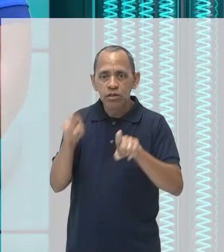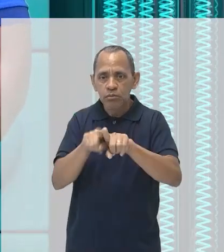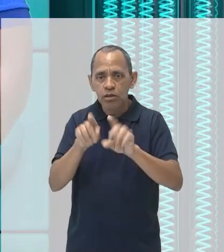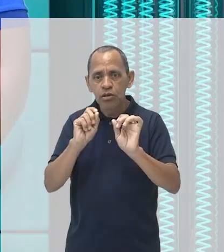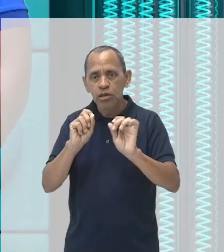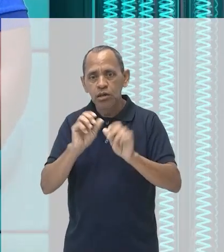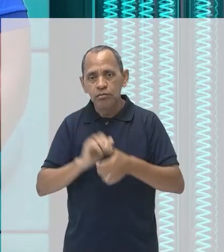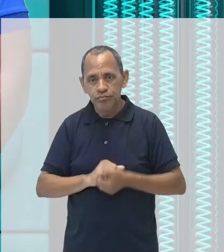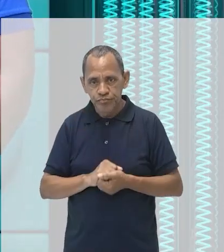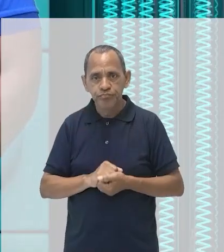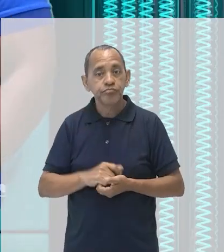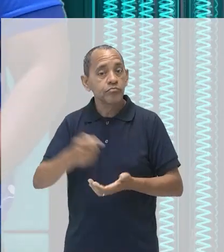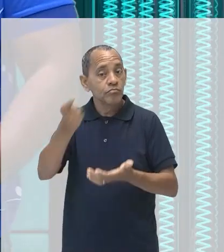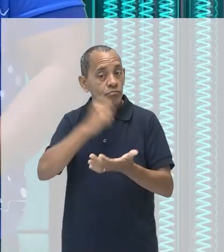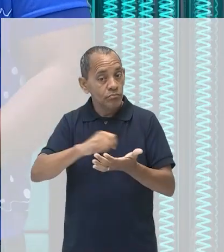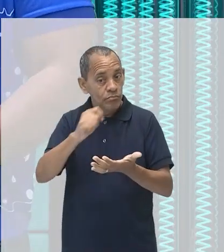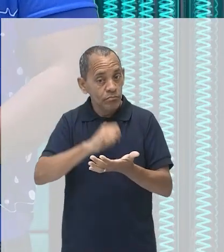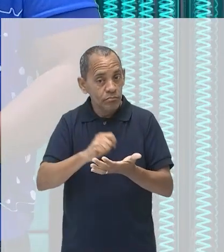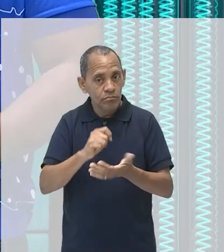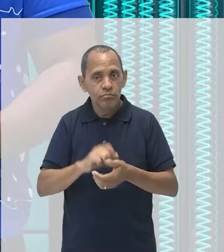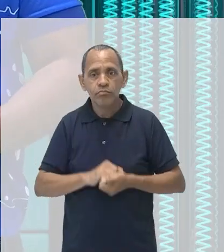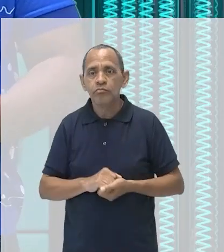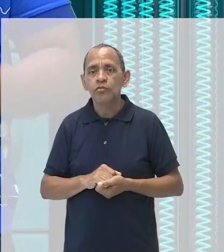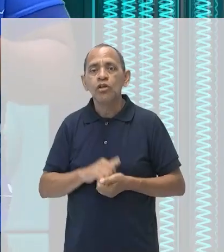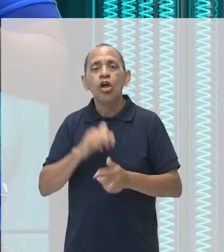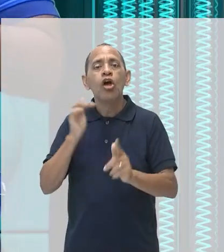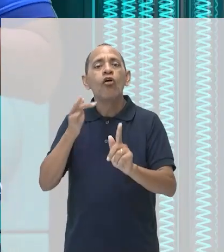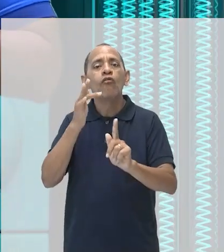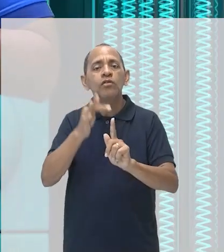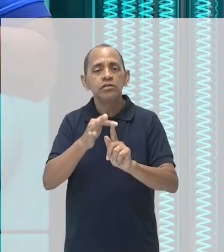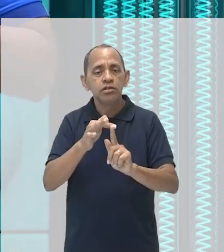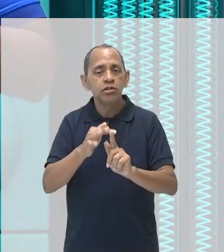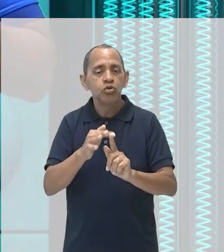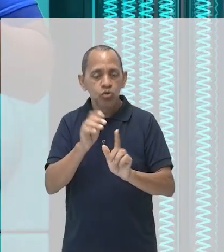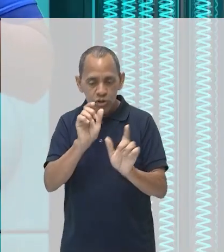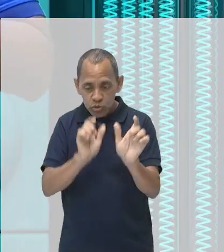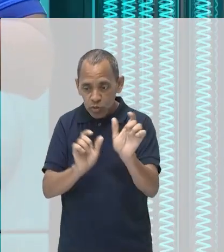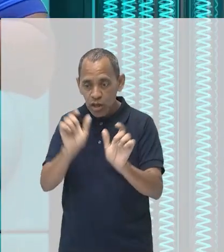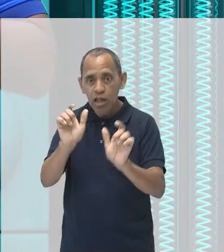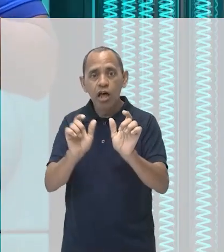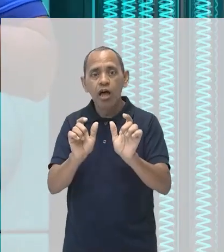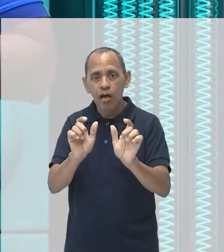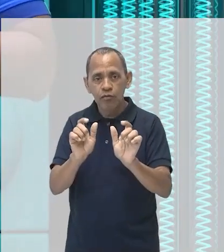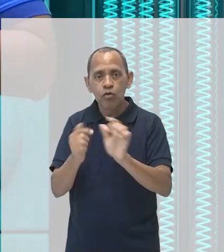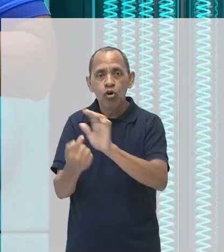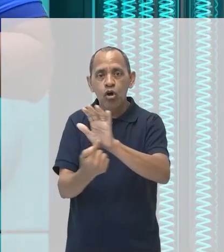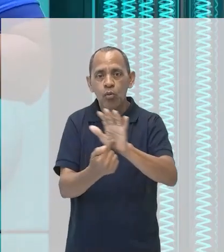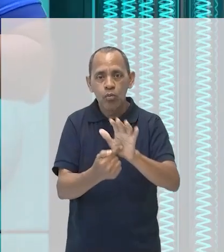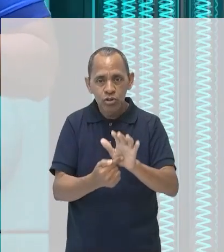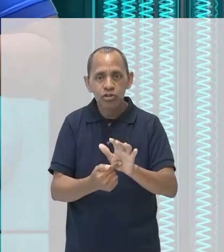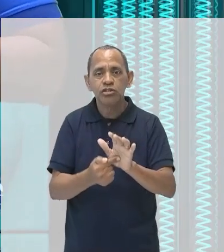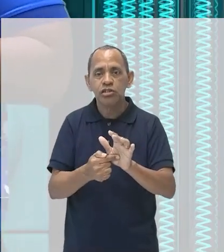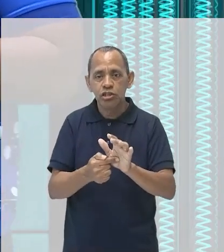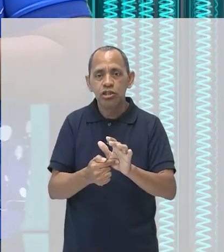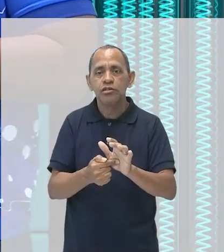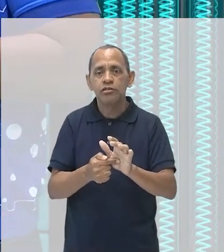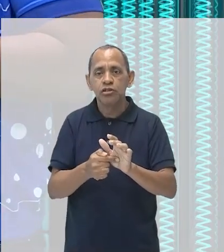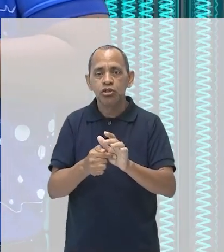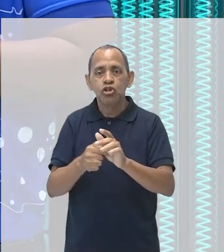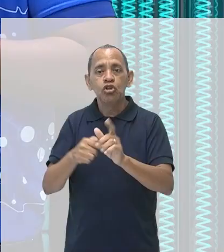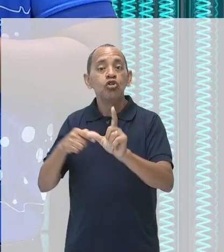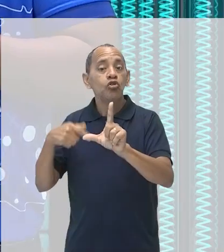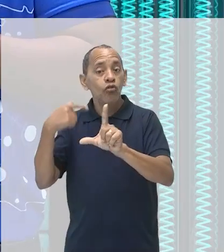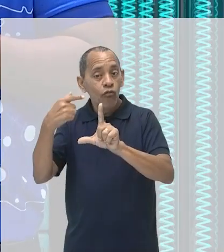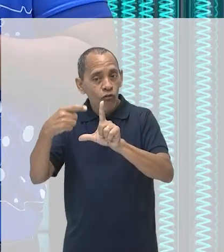questão da escrita. Qual é a função das palavras flutuantes que vão aparecendo no vídeo à medida que ele avança e qual é